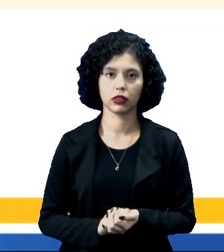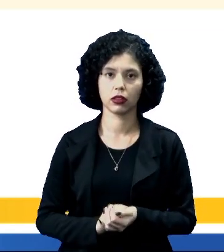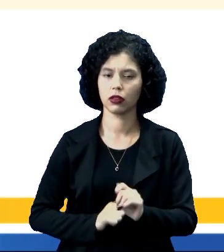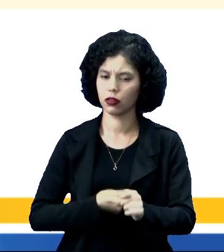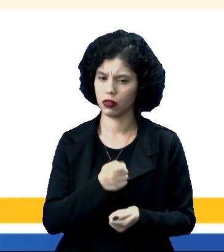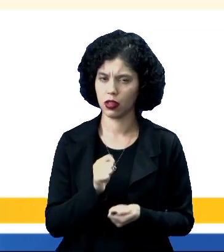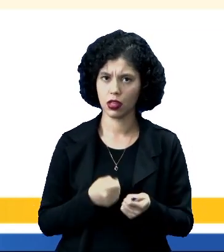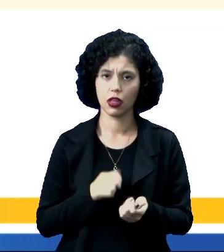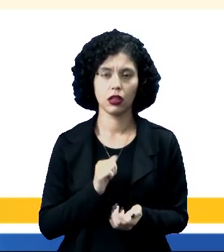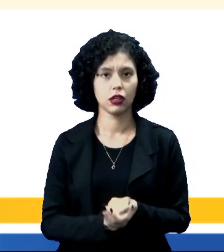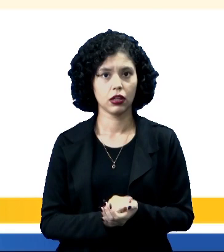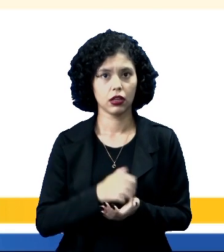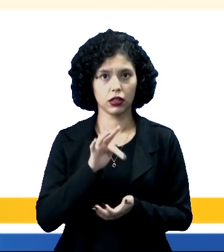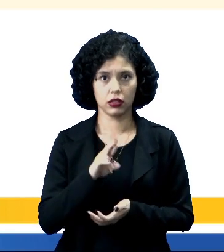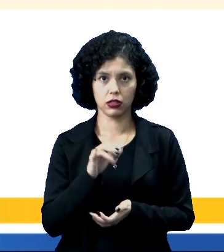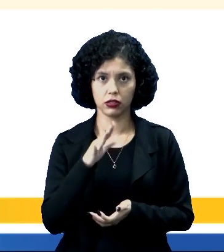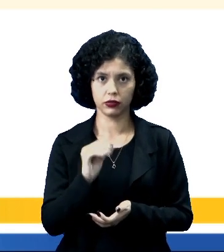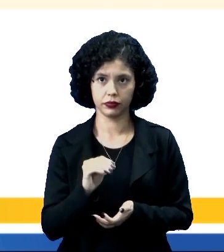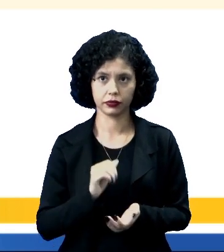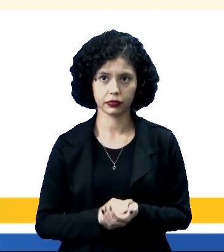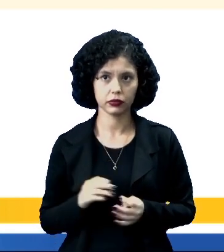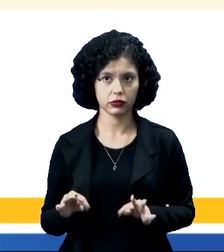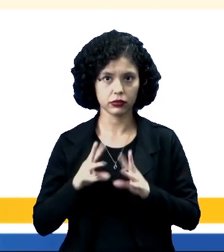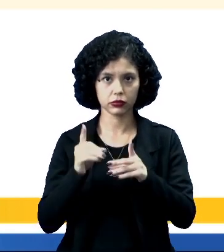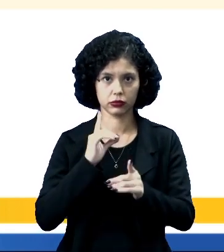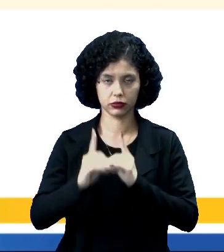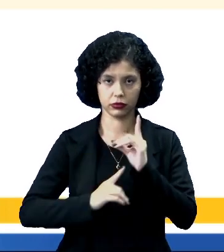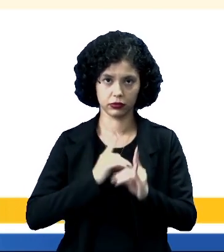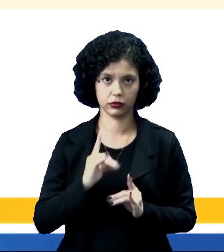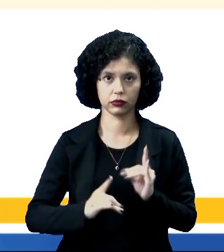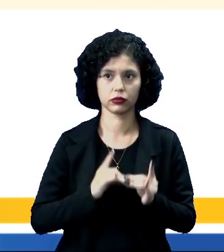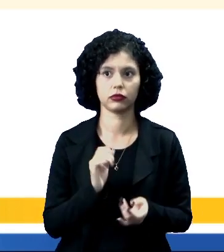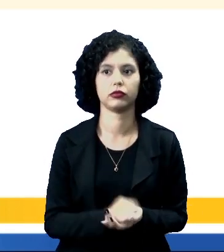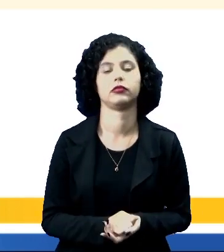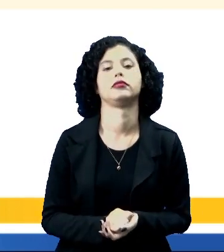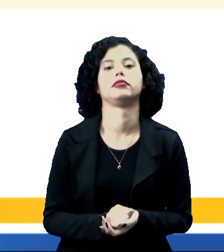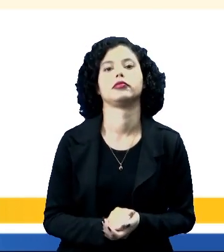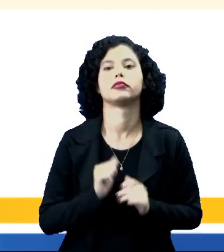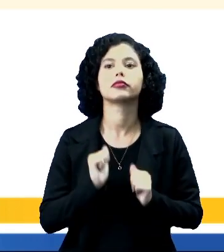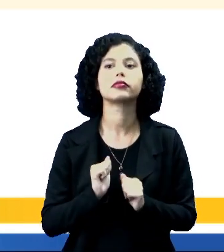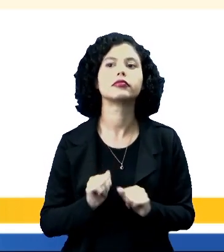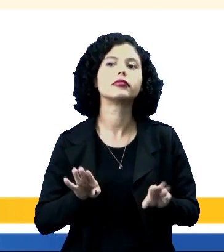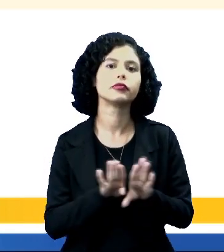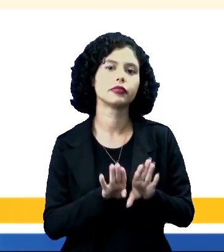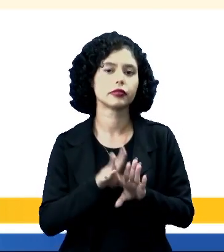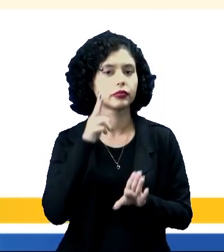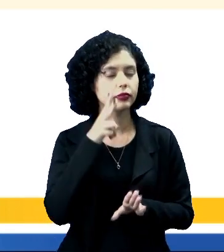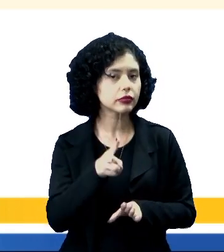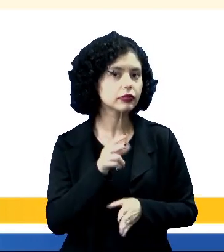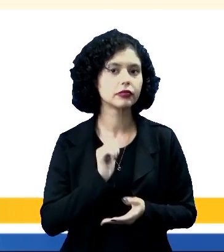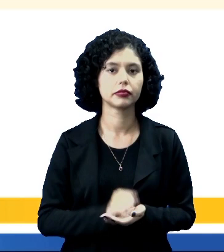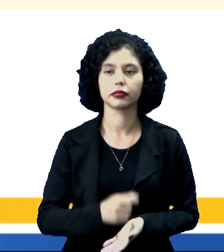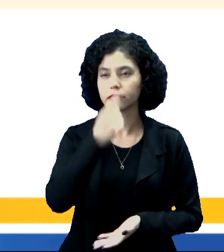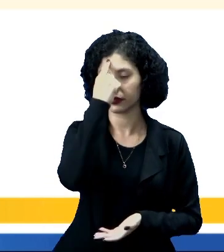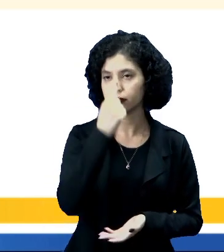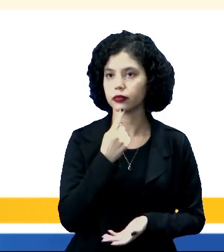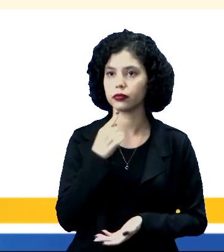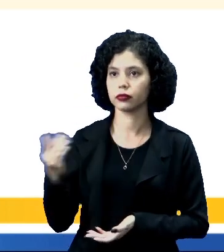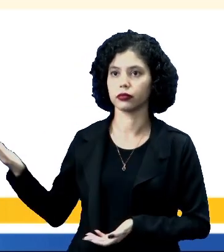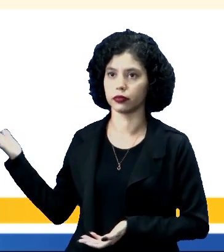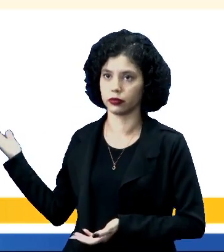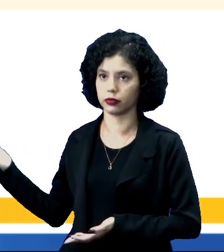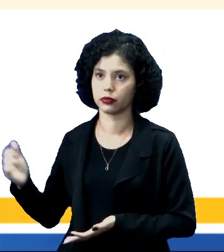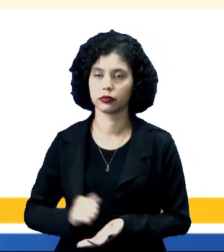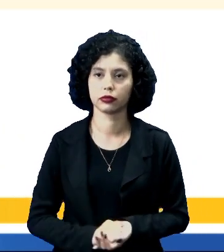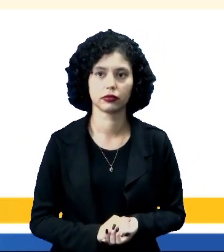controle funcionamento de todos os nossos hormônios E aí você já podem ver também nessa imagem que está aparecendo para